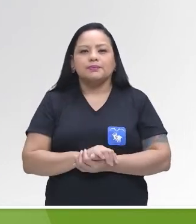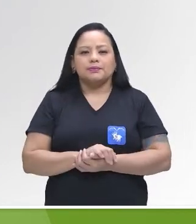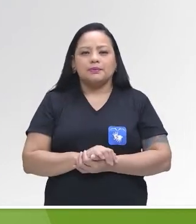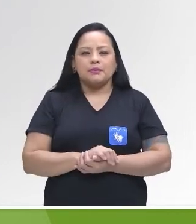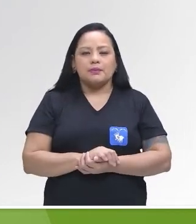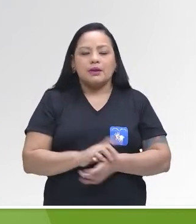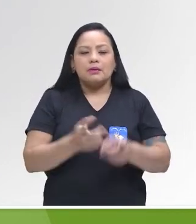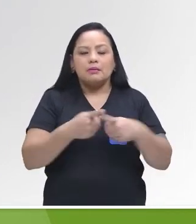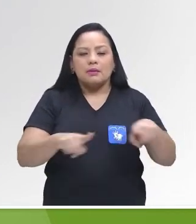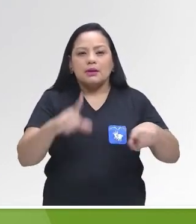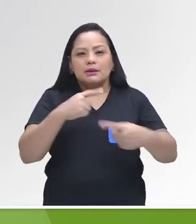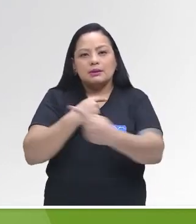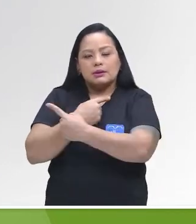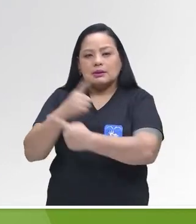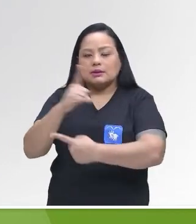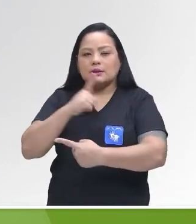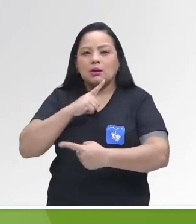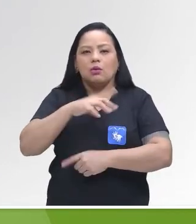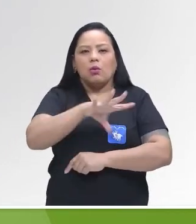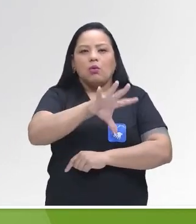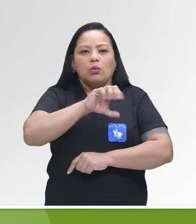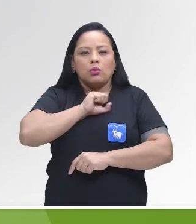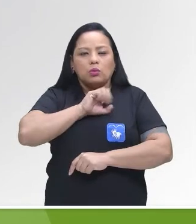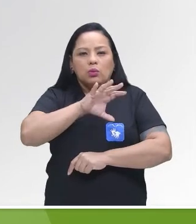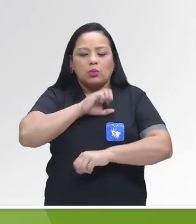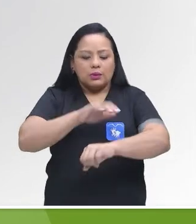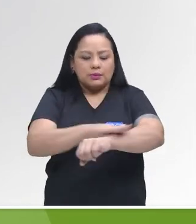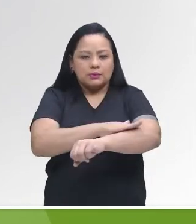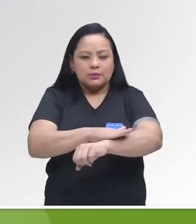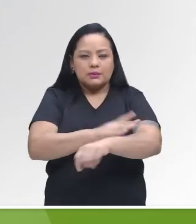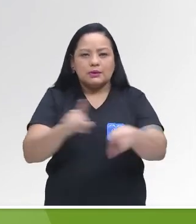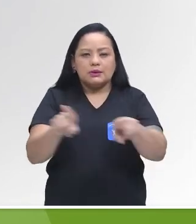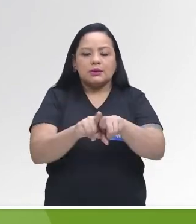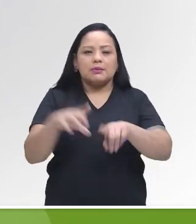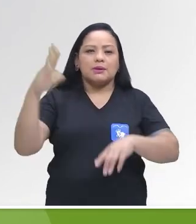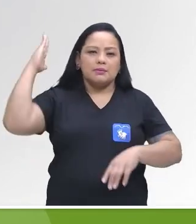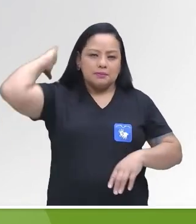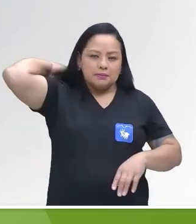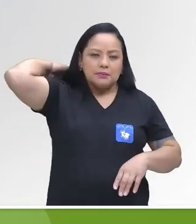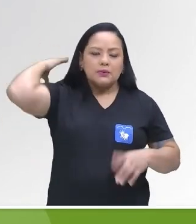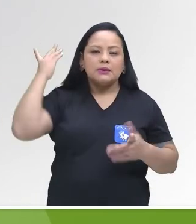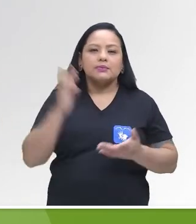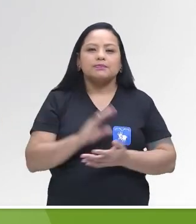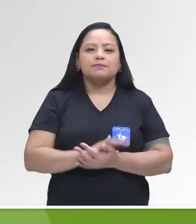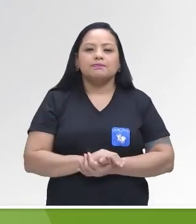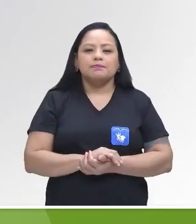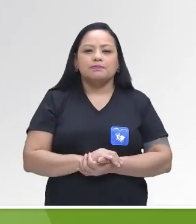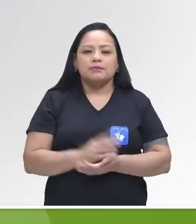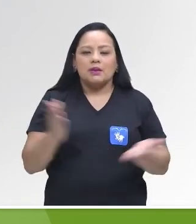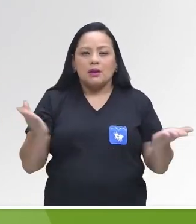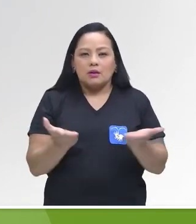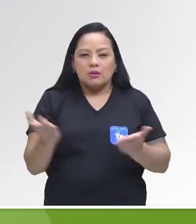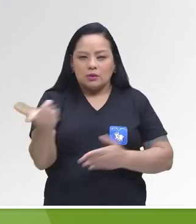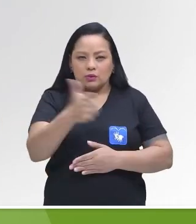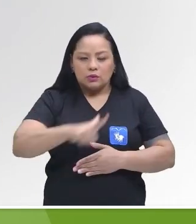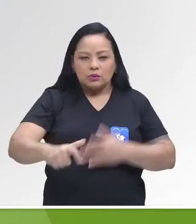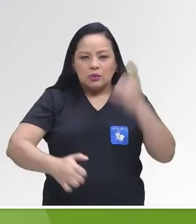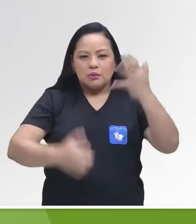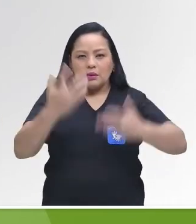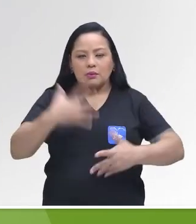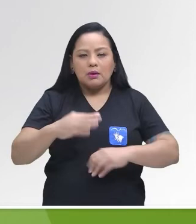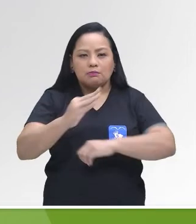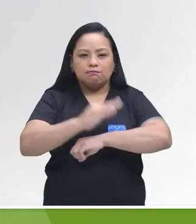Mas eles têm aí a respiração cutânea pela pele e a pulmonar, tá certo? Vamos continuar falando sobre